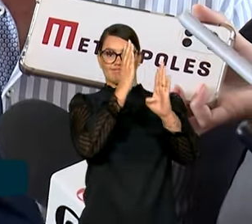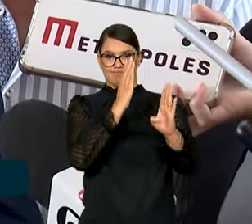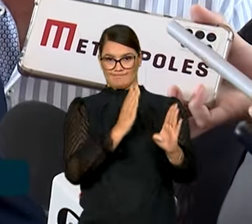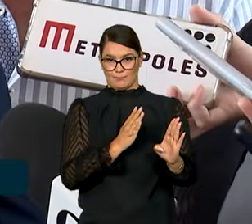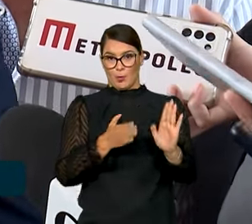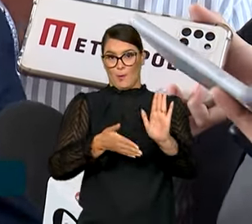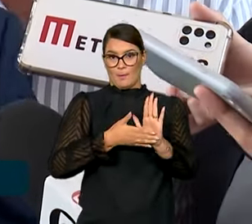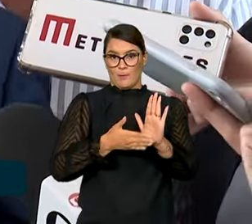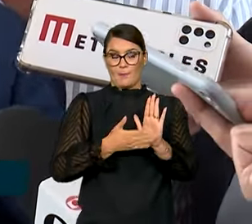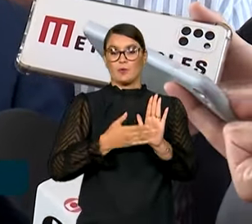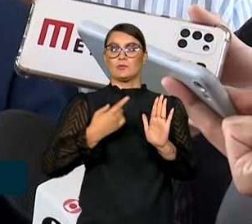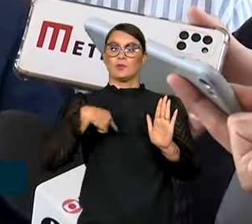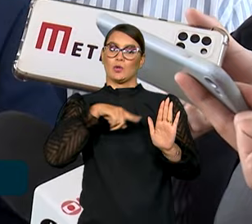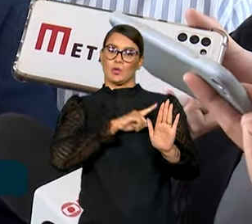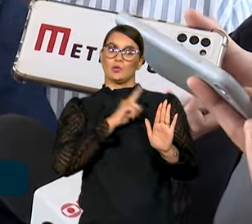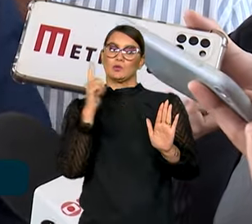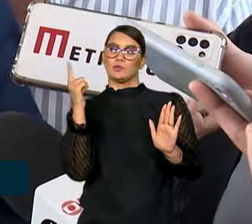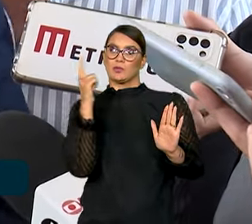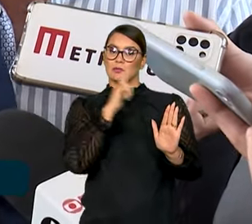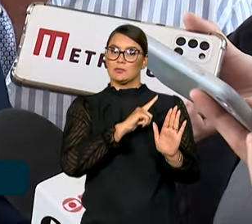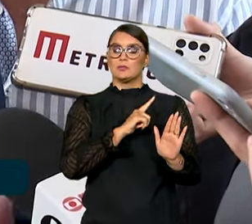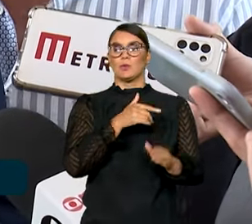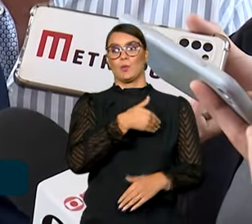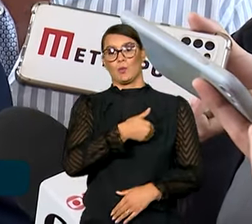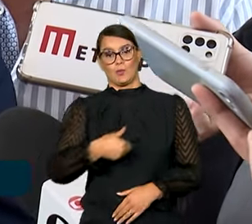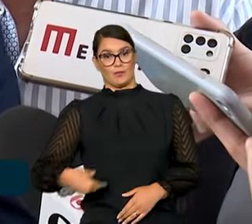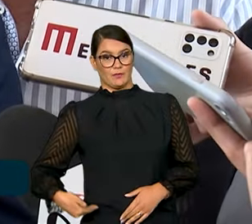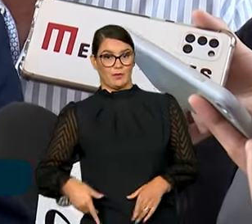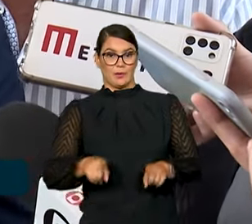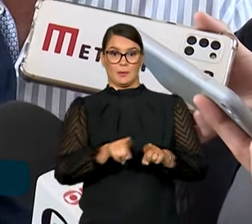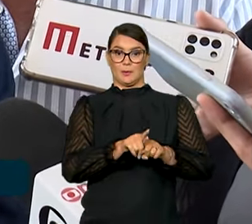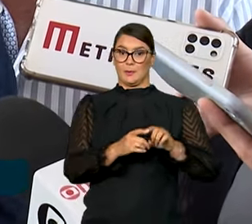uma proposta que a gente possa chegar, tanto o governo